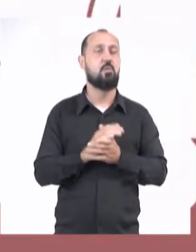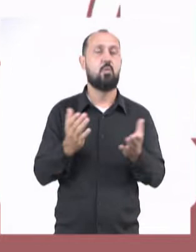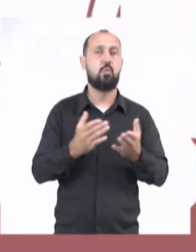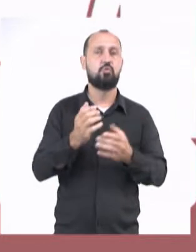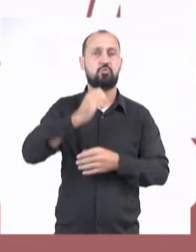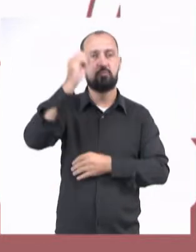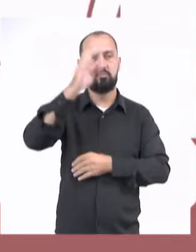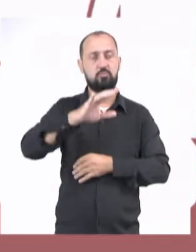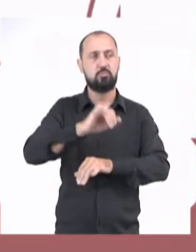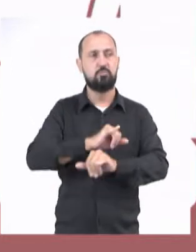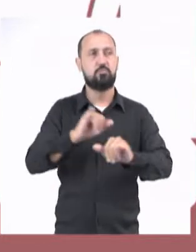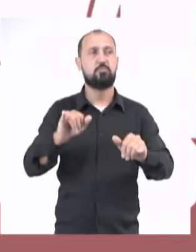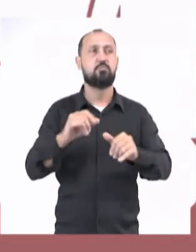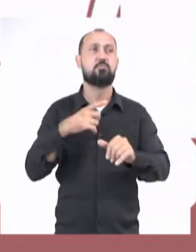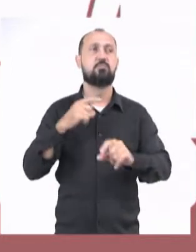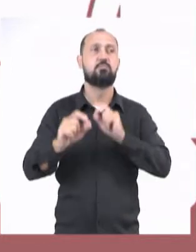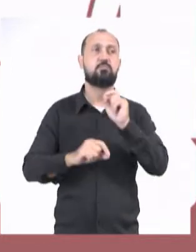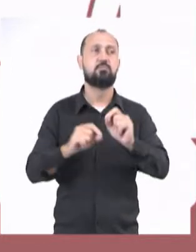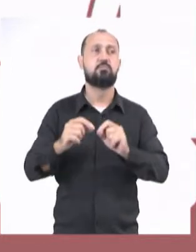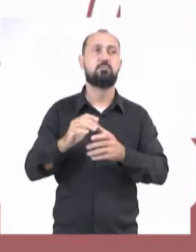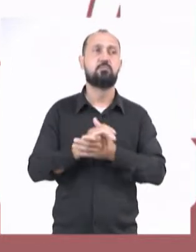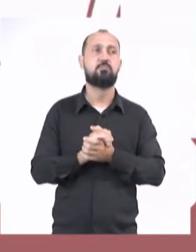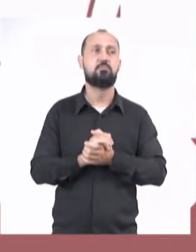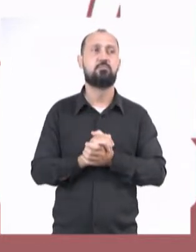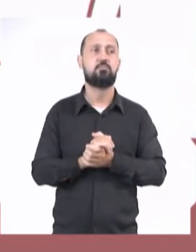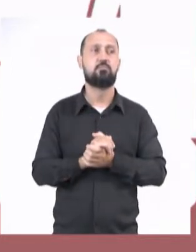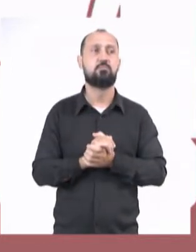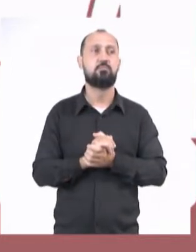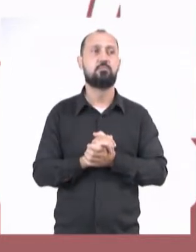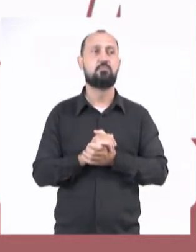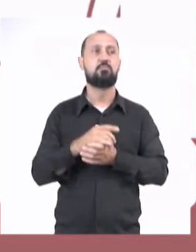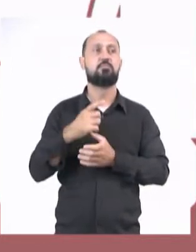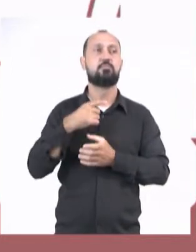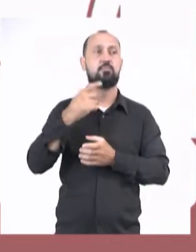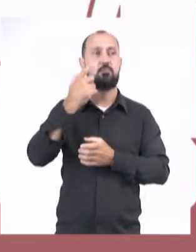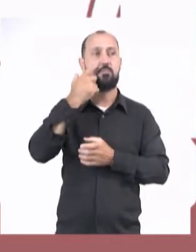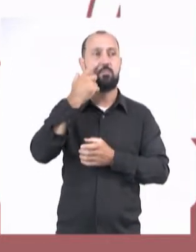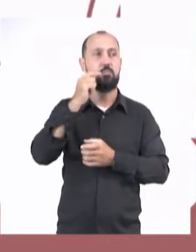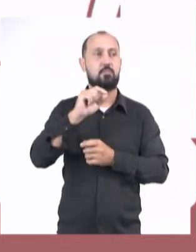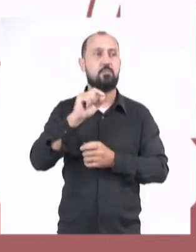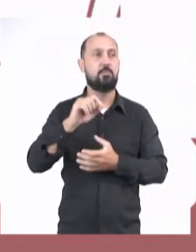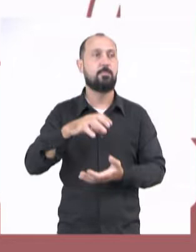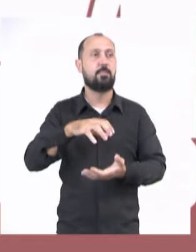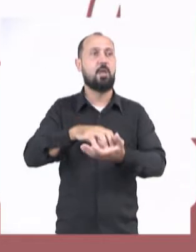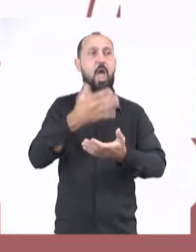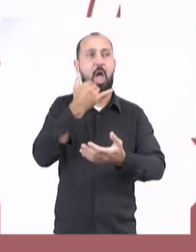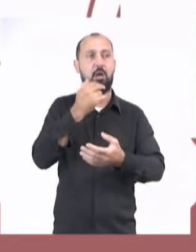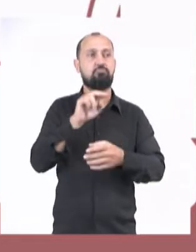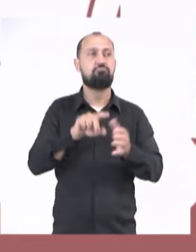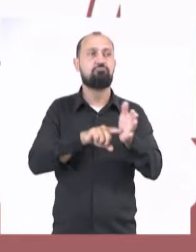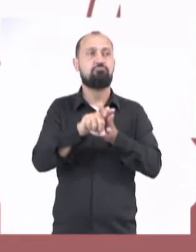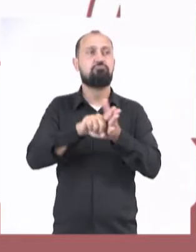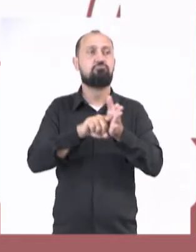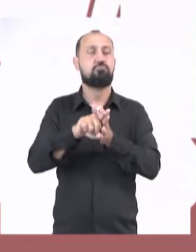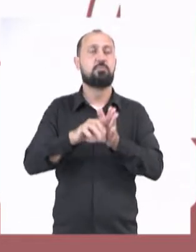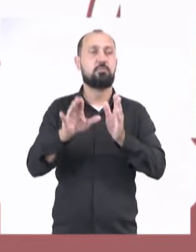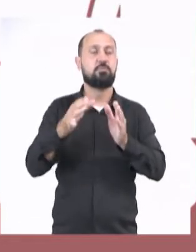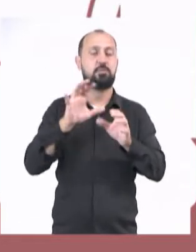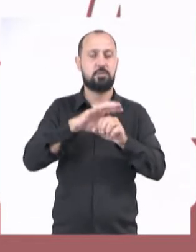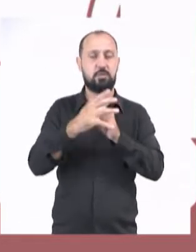Brasil, né, que a gente tem aí o Vigisan, que é o inquérito de segurança alimentar e nutricional que foi feito durante a